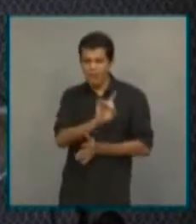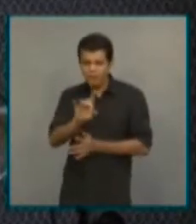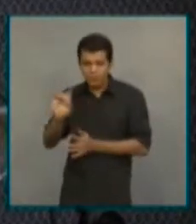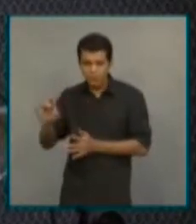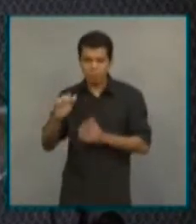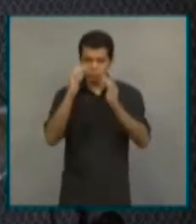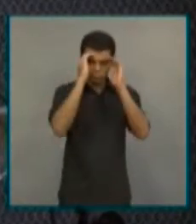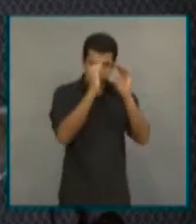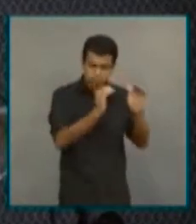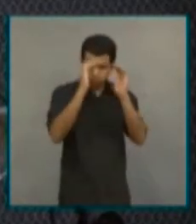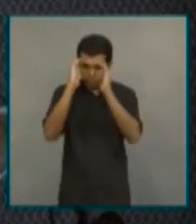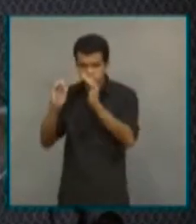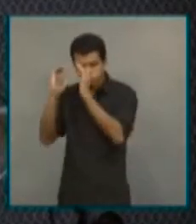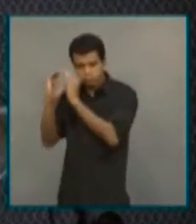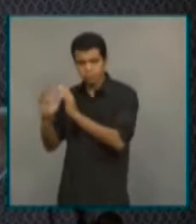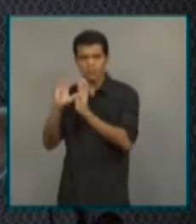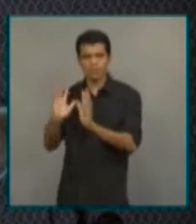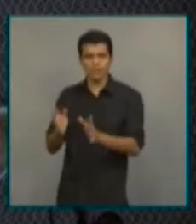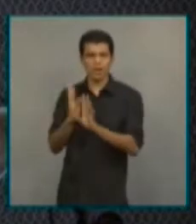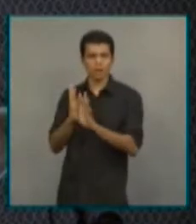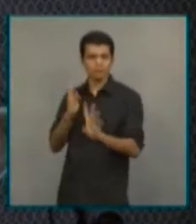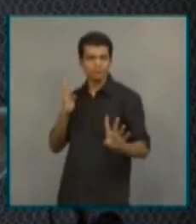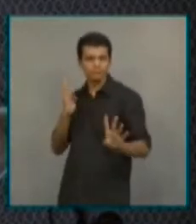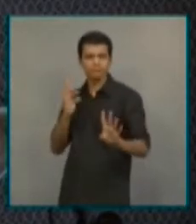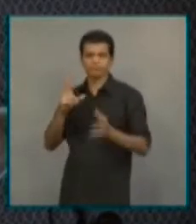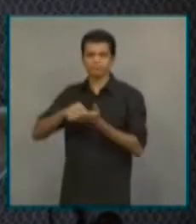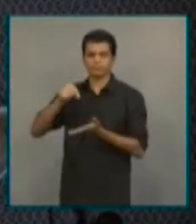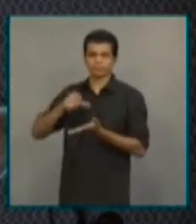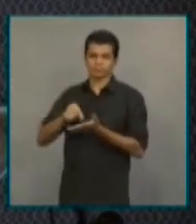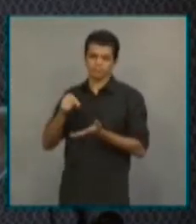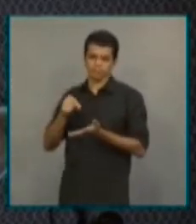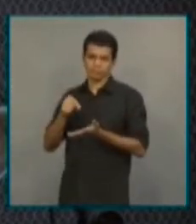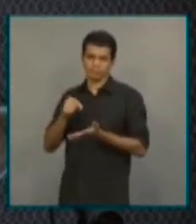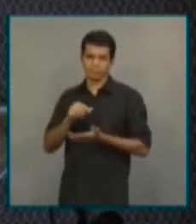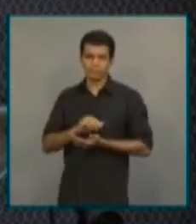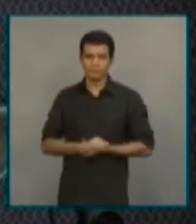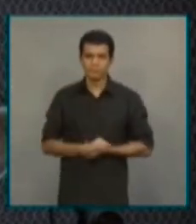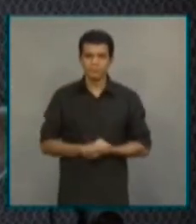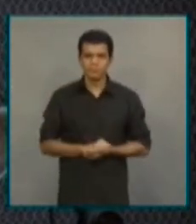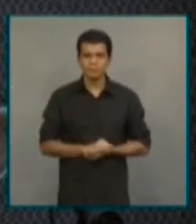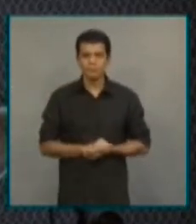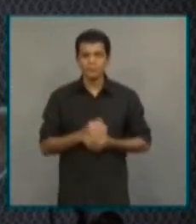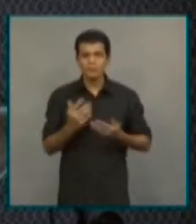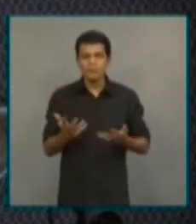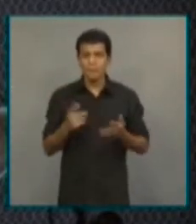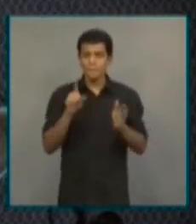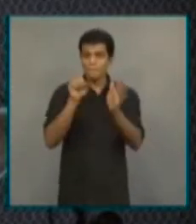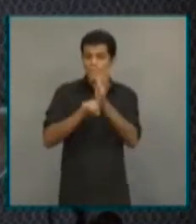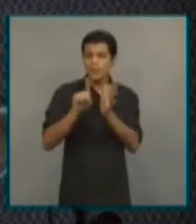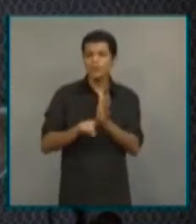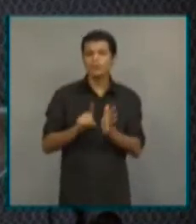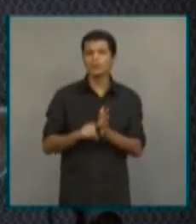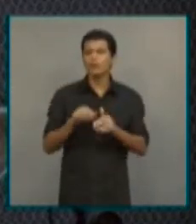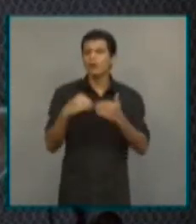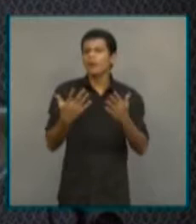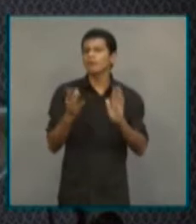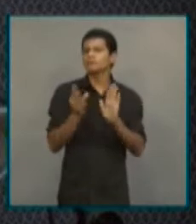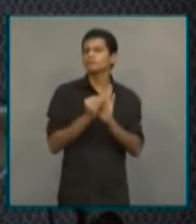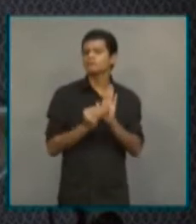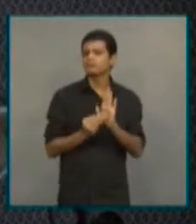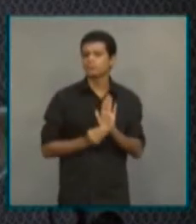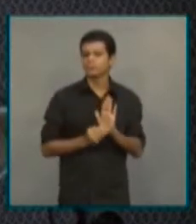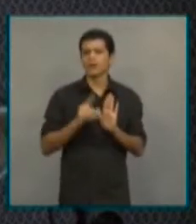já previamente estabelecida. As perguntas foram elaboradas pela Comissão de Constituição e Justiça